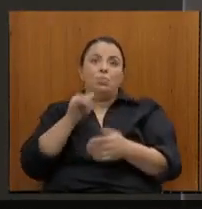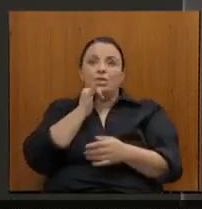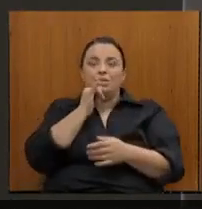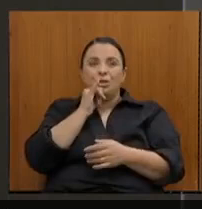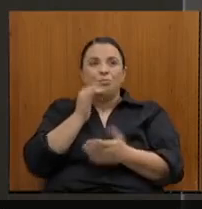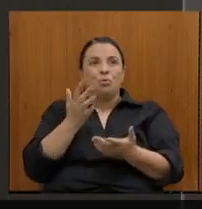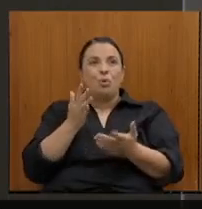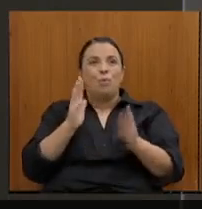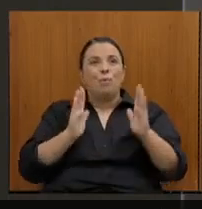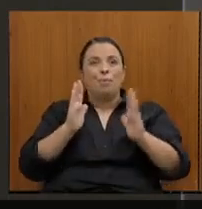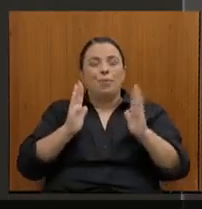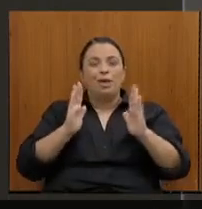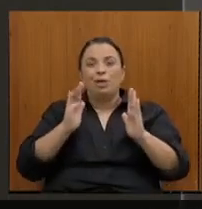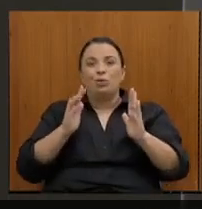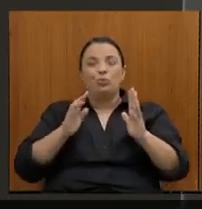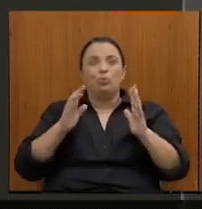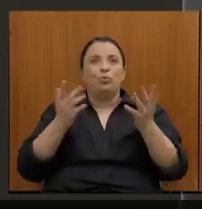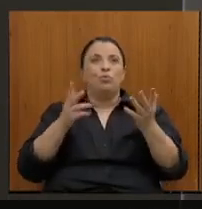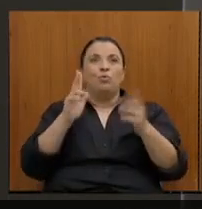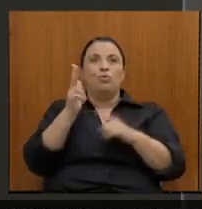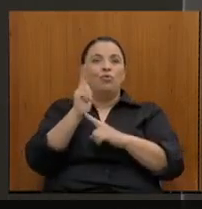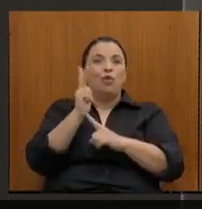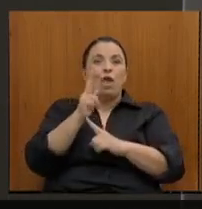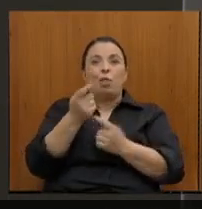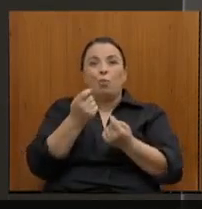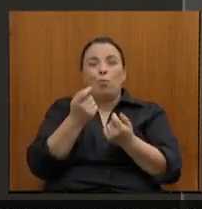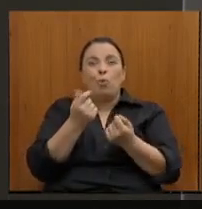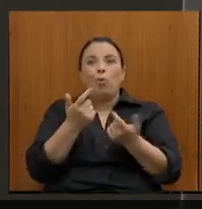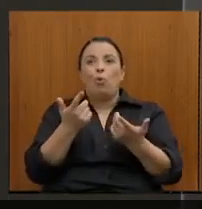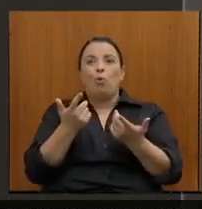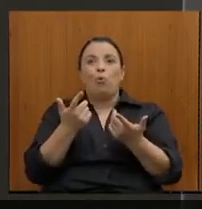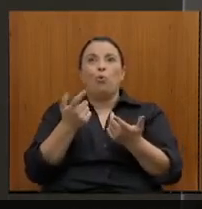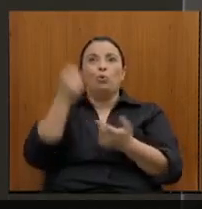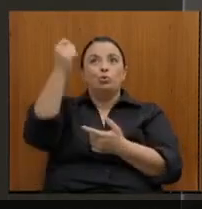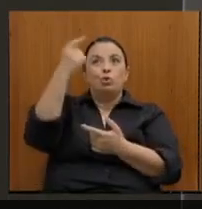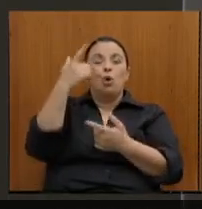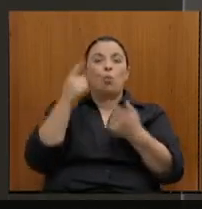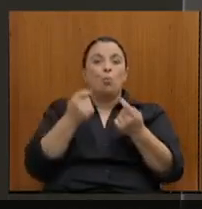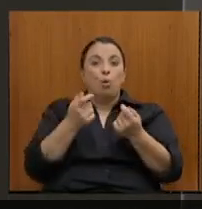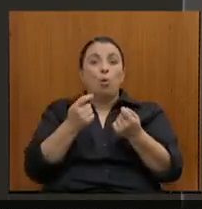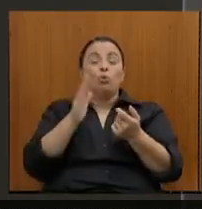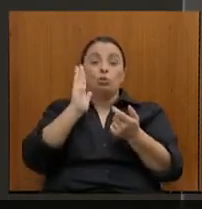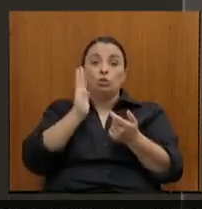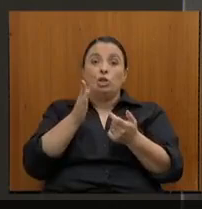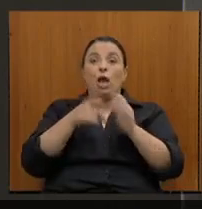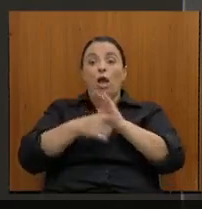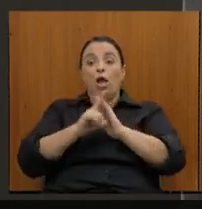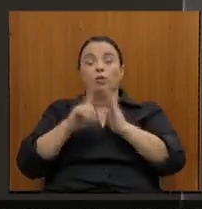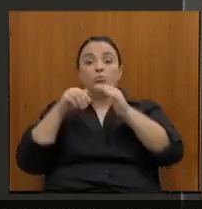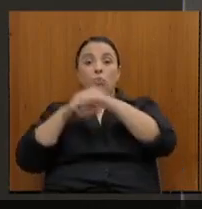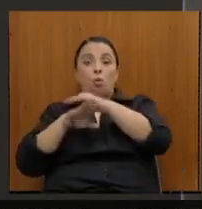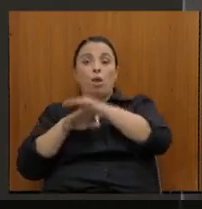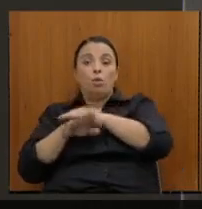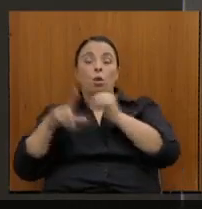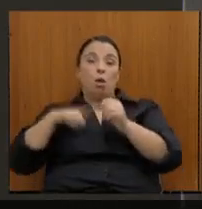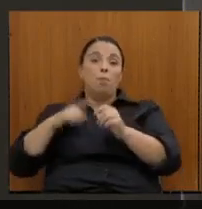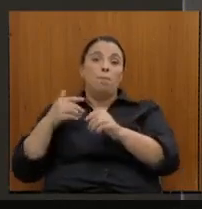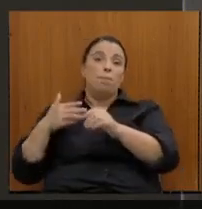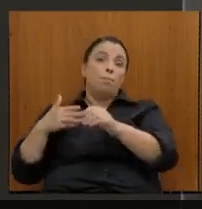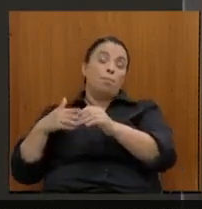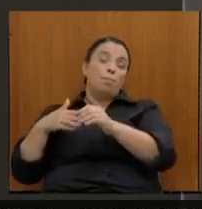futuro Há uma possibilidade de substituir o gás natural por hidrogênio mas a maior